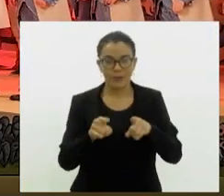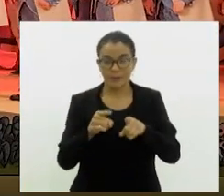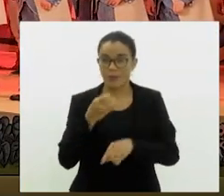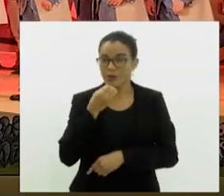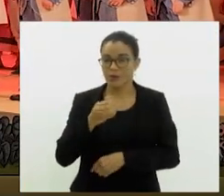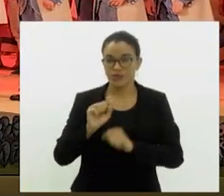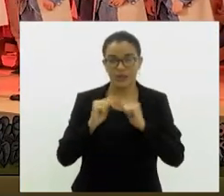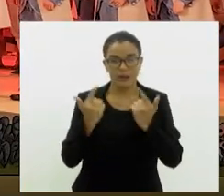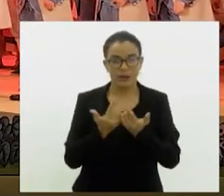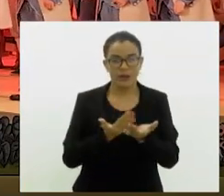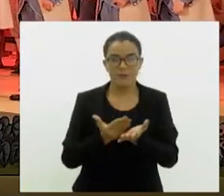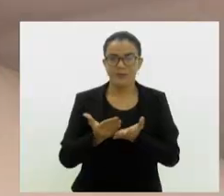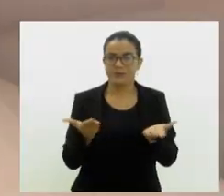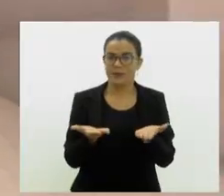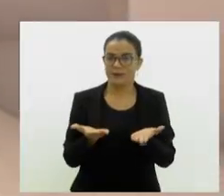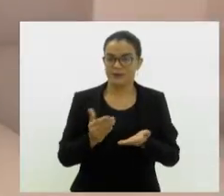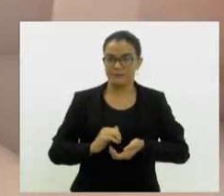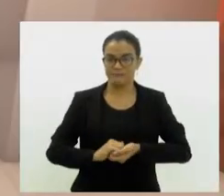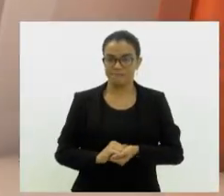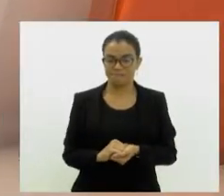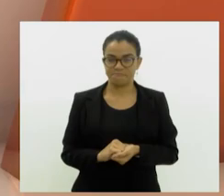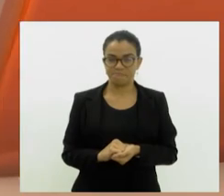Alerj começa agora.